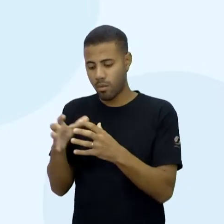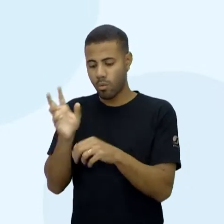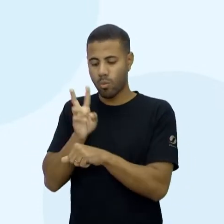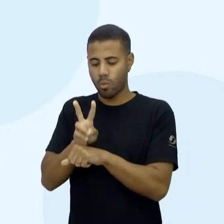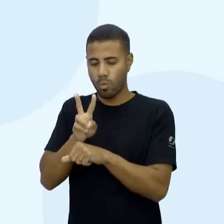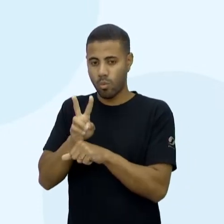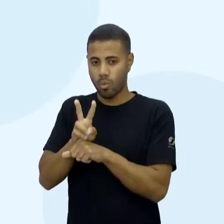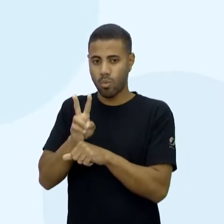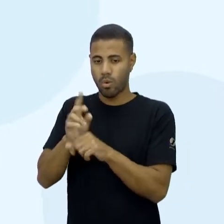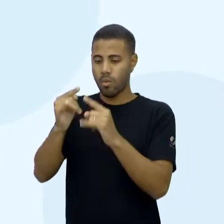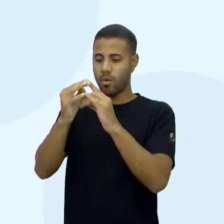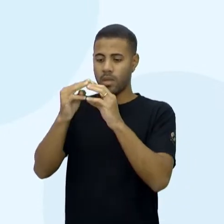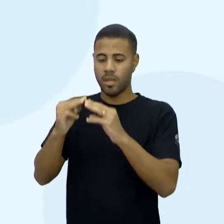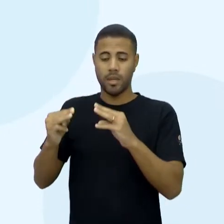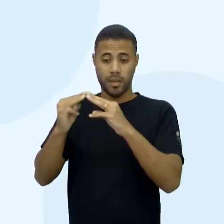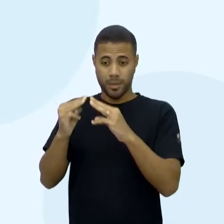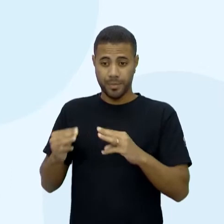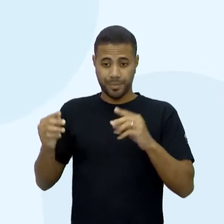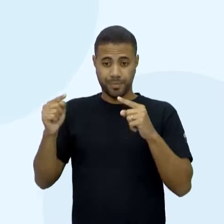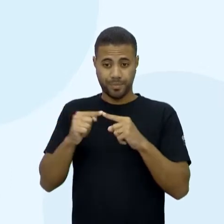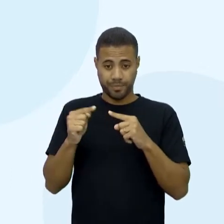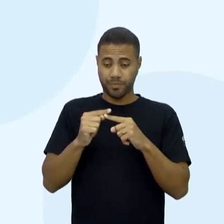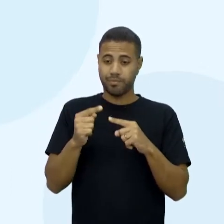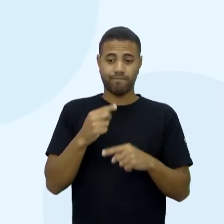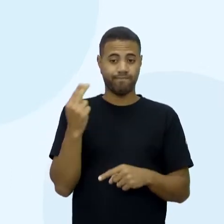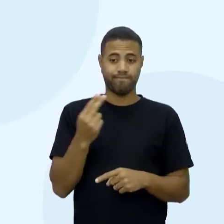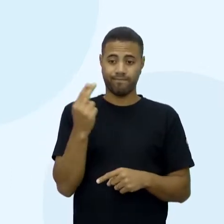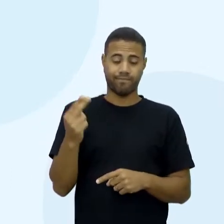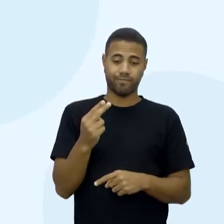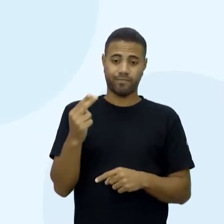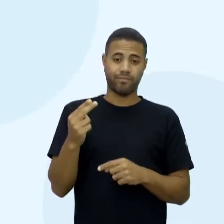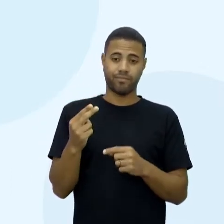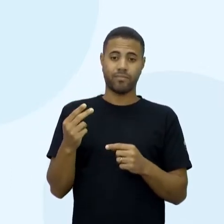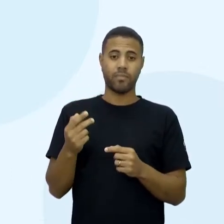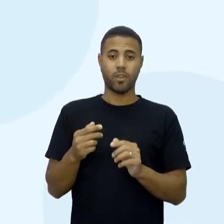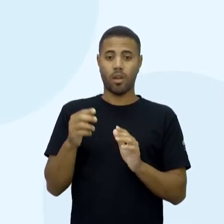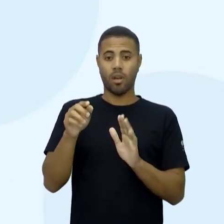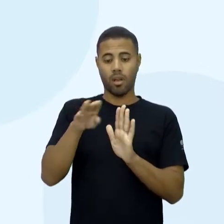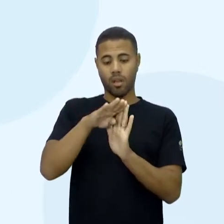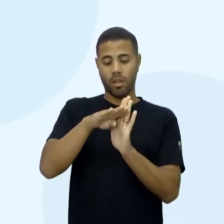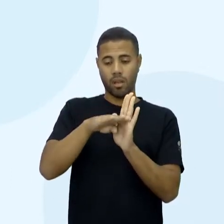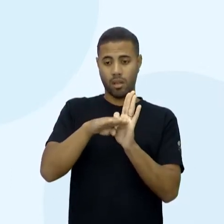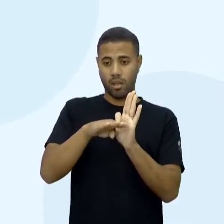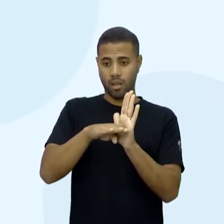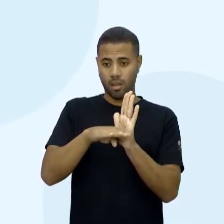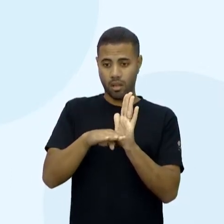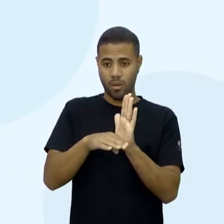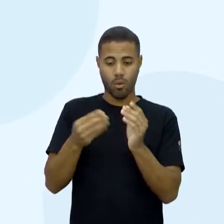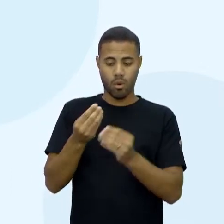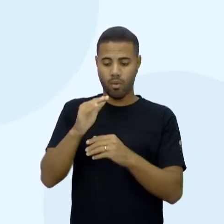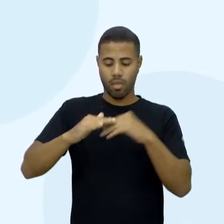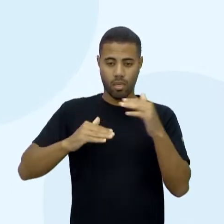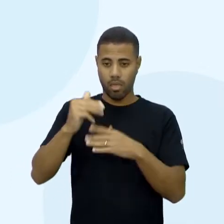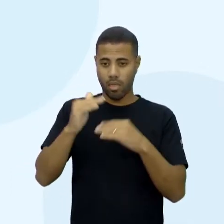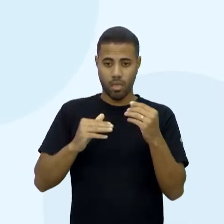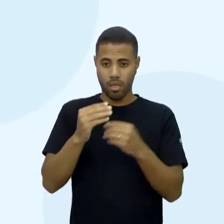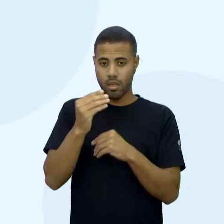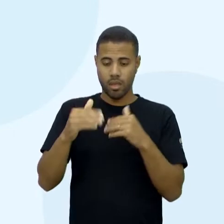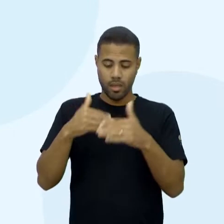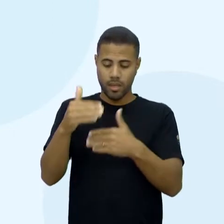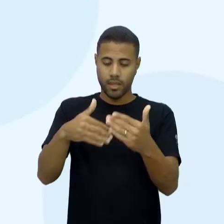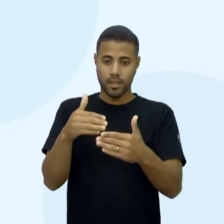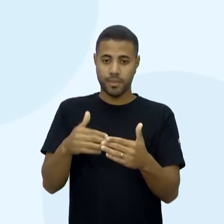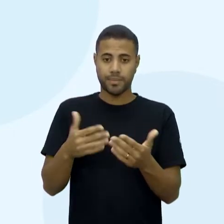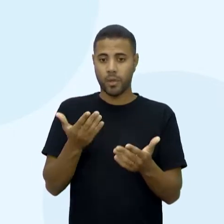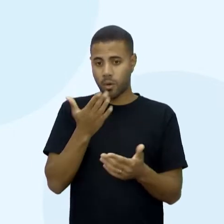acarajé dentro de um museu, né? Você vai preservá-lo passando a receita dele para frente, tá? Para as próximas gerações. E